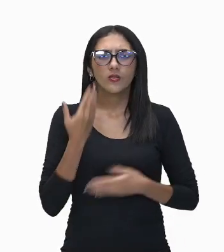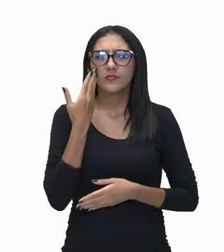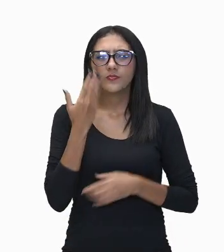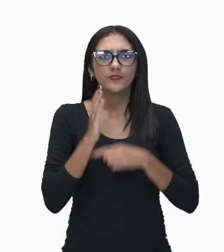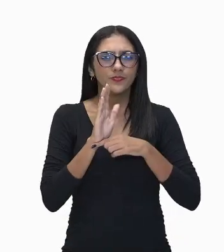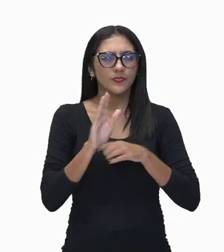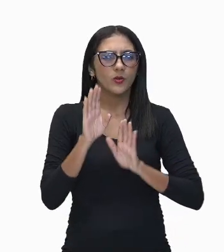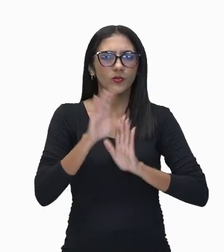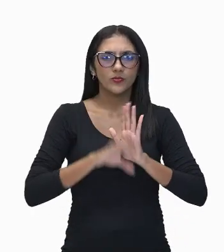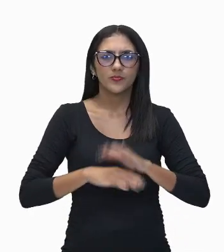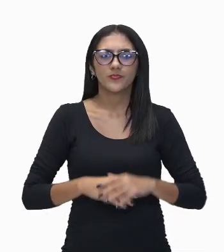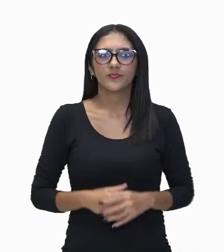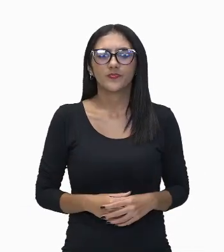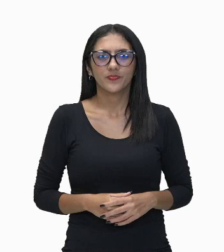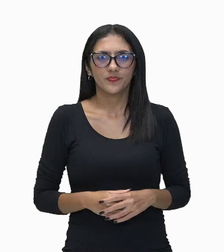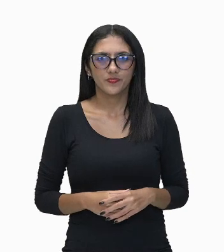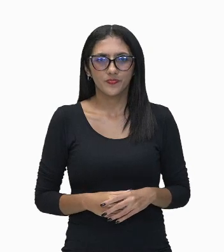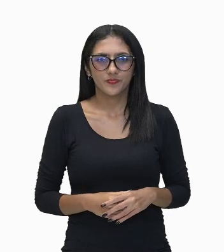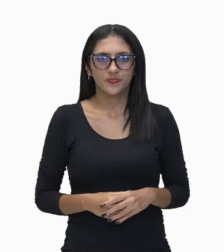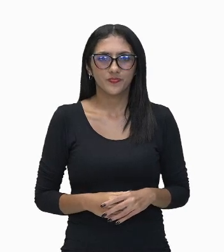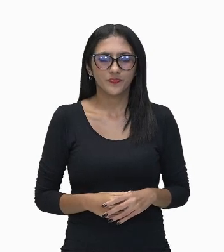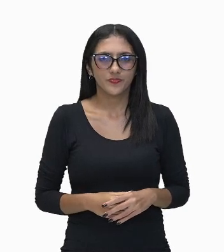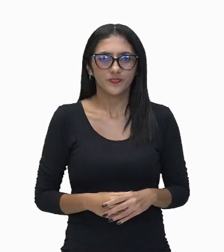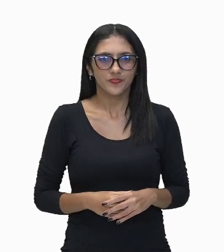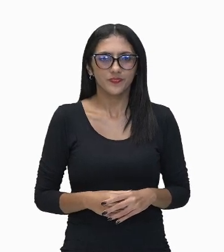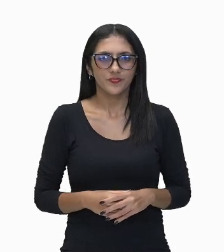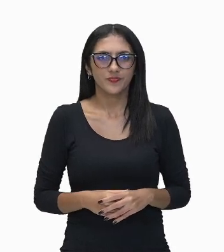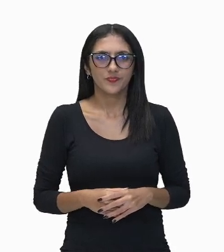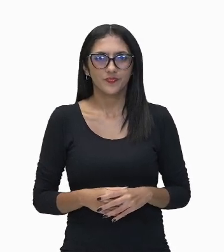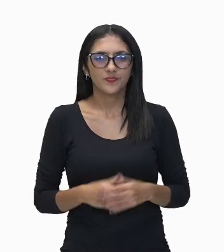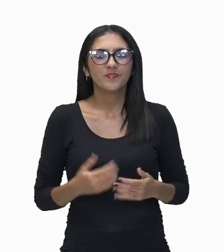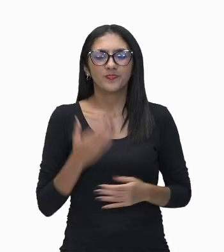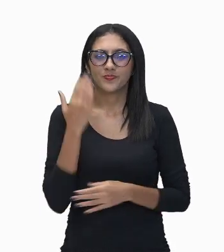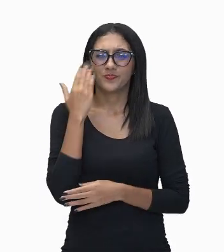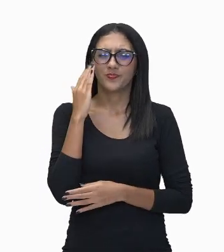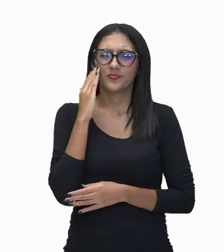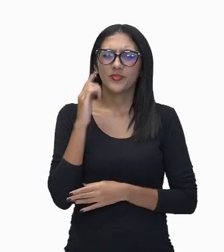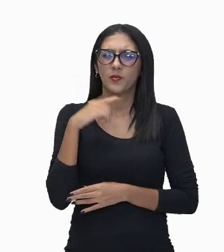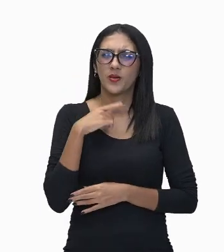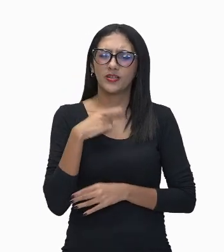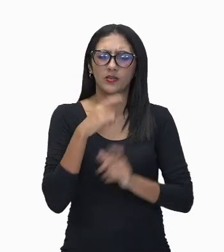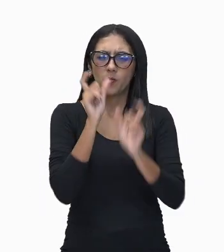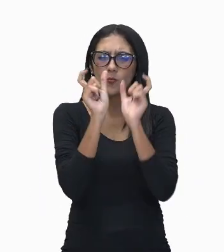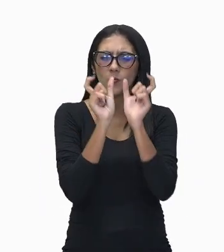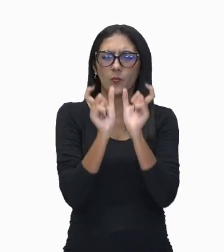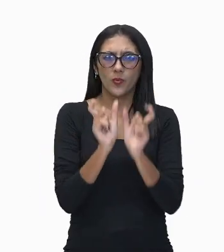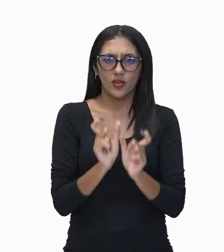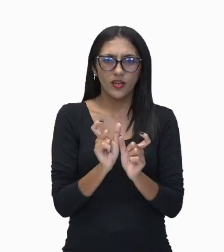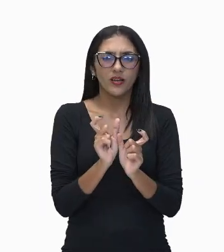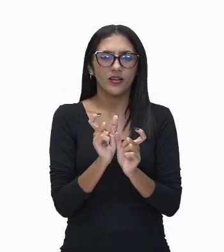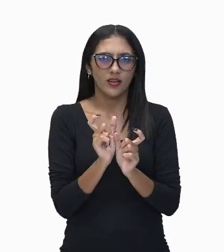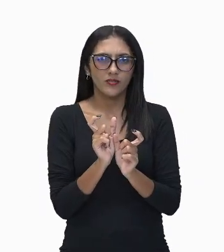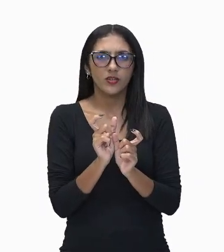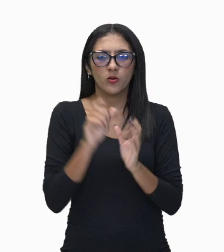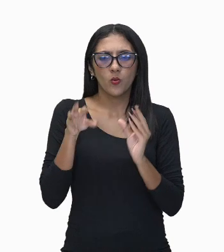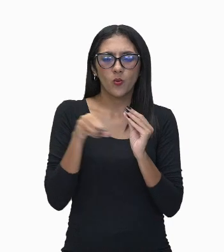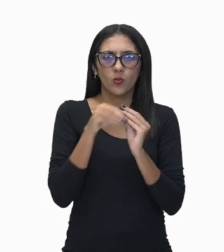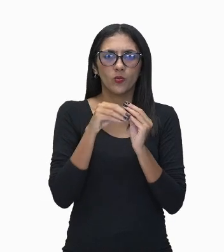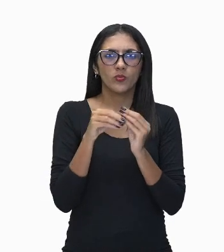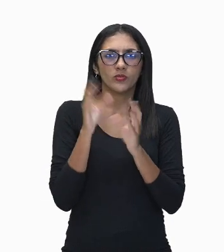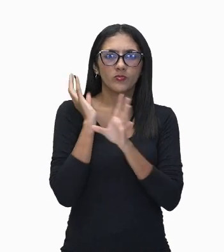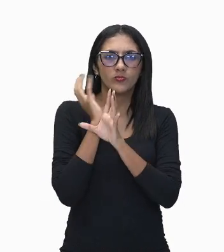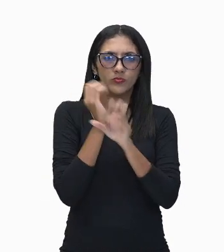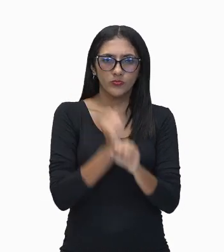vem comigo por falar né de completando um quadrado eu quero antecipar para você que